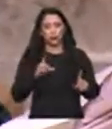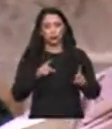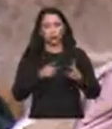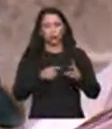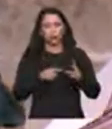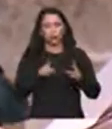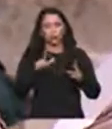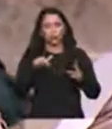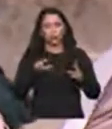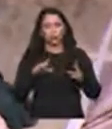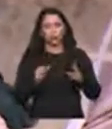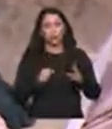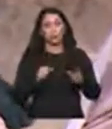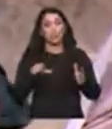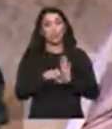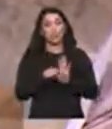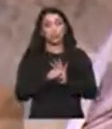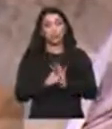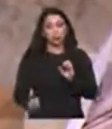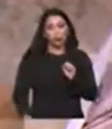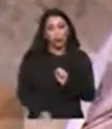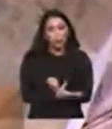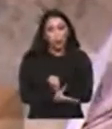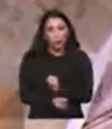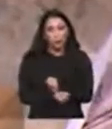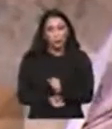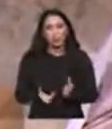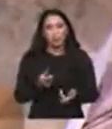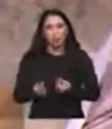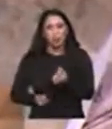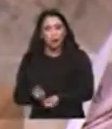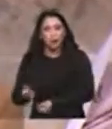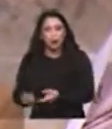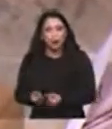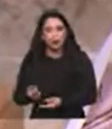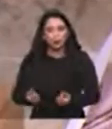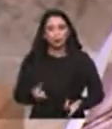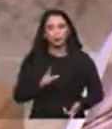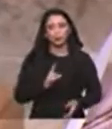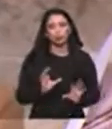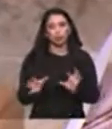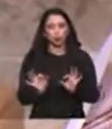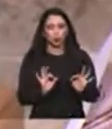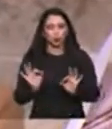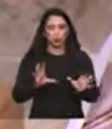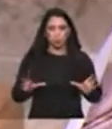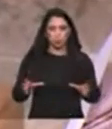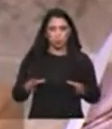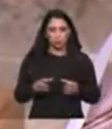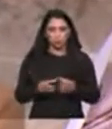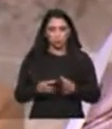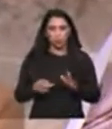de corrupção passiva, majorada, lavagem de dinheiro majorada e organização criminosa.